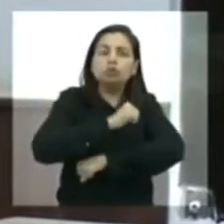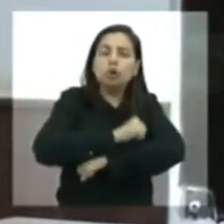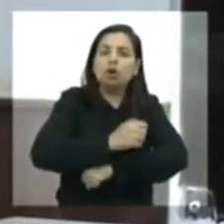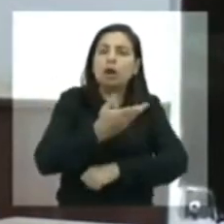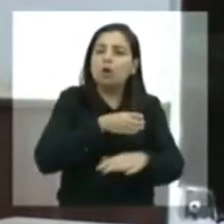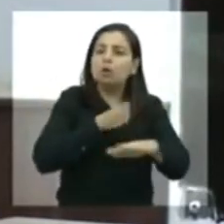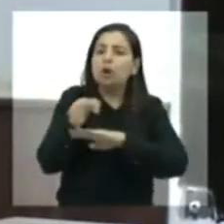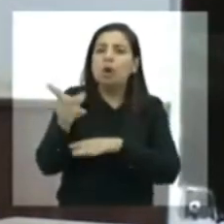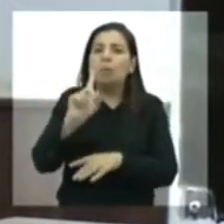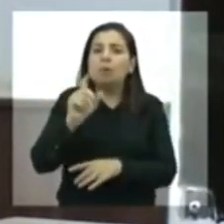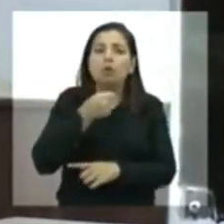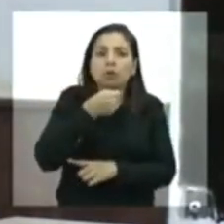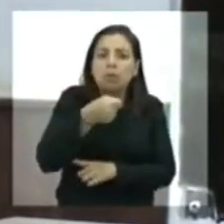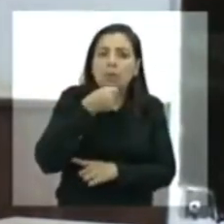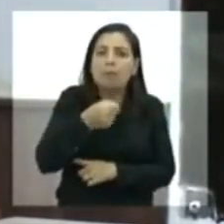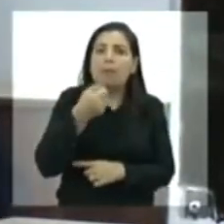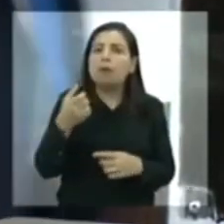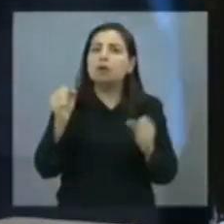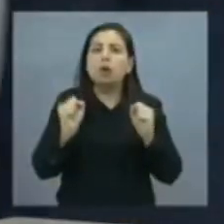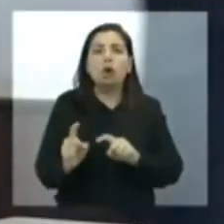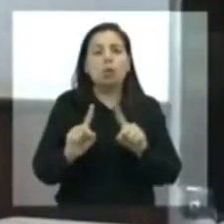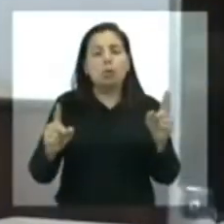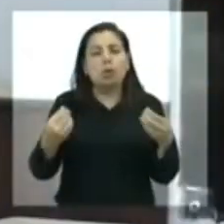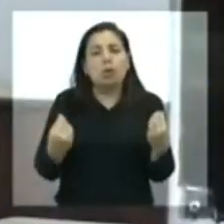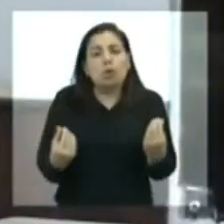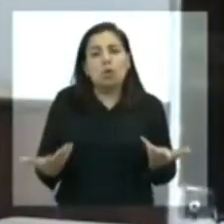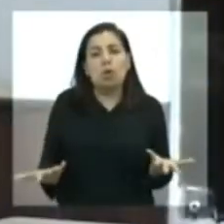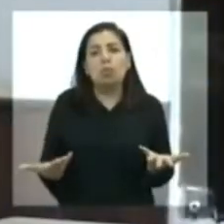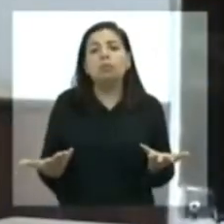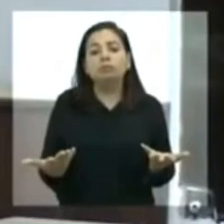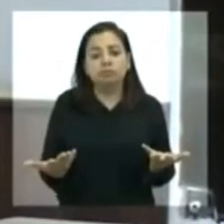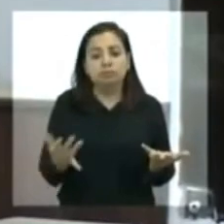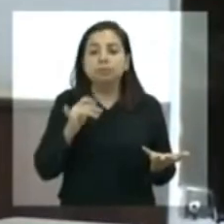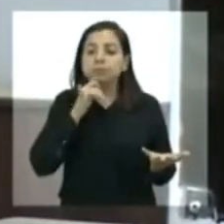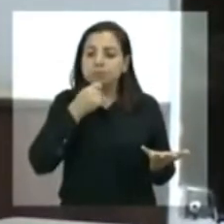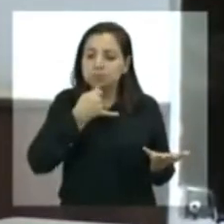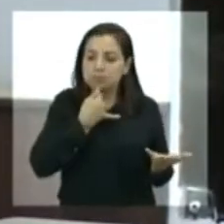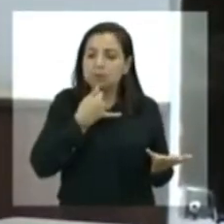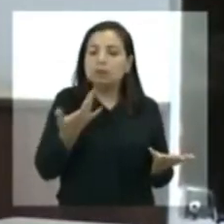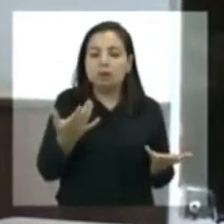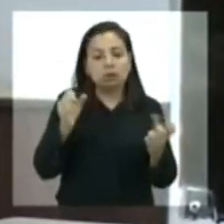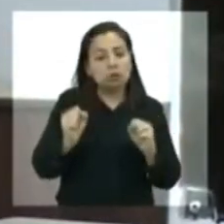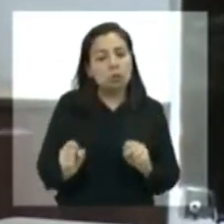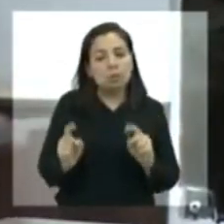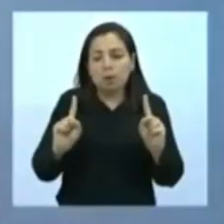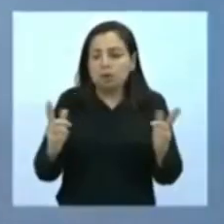Lamentavelmente. E eu queria aqui lamentar e dizer que isso não deveria acontecer. Muito obrigado.